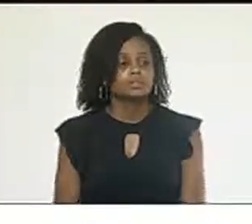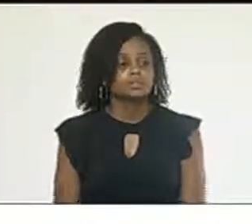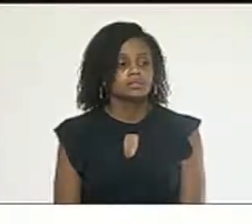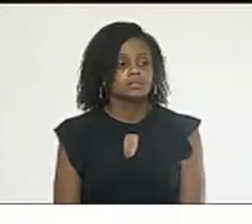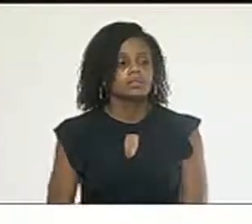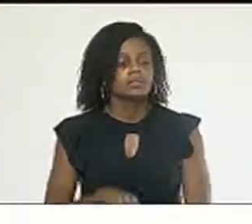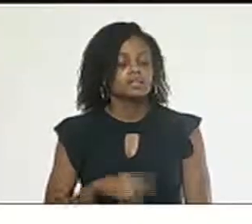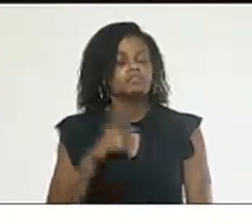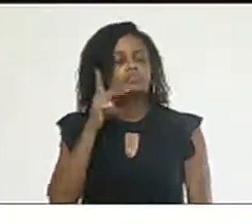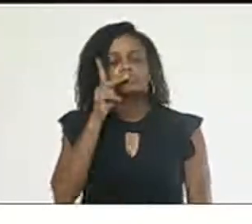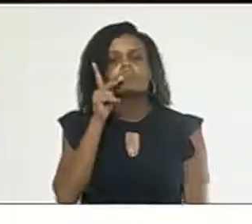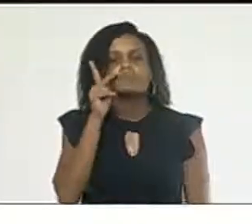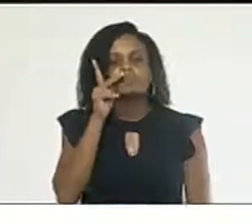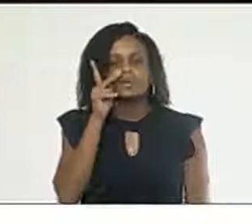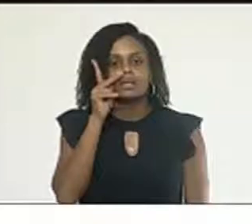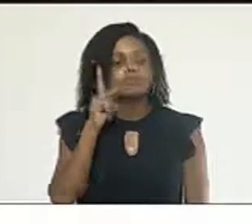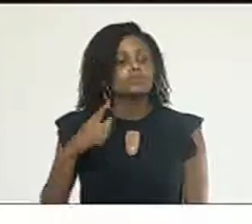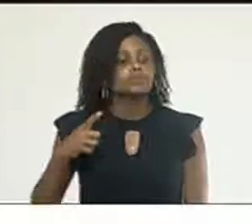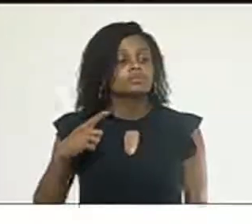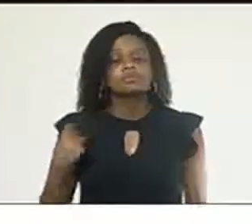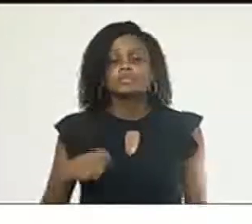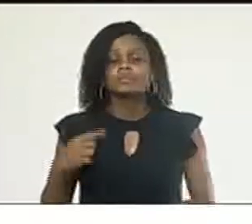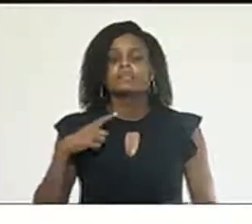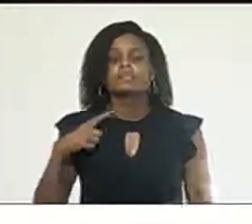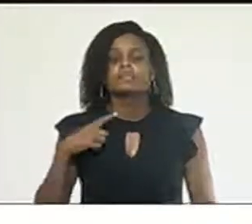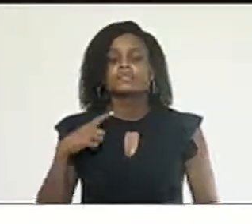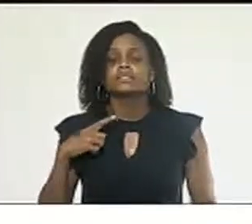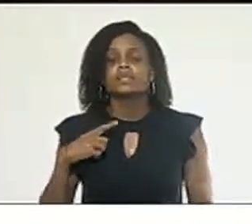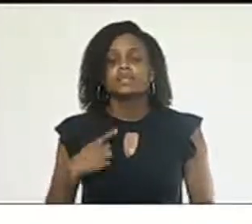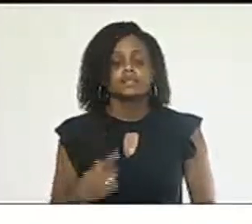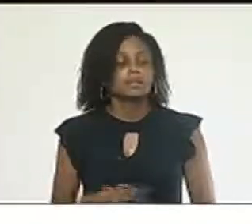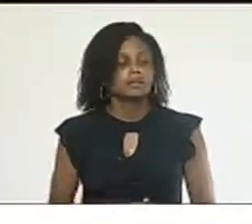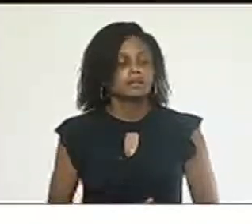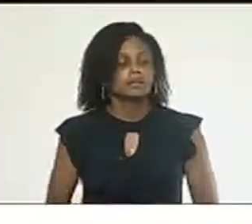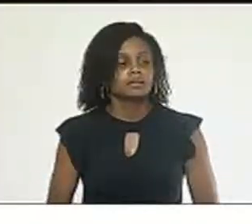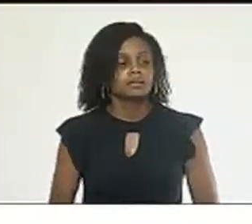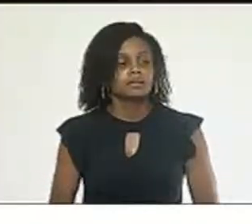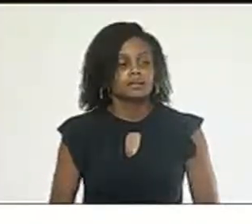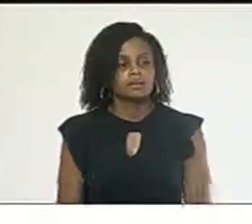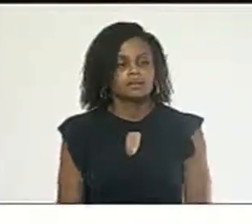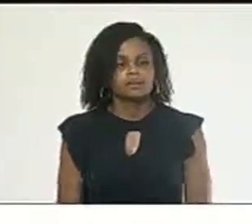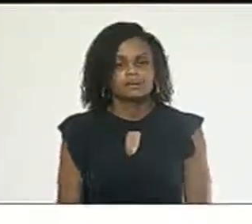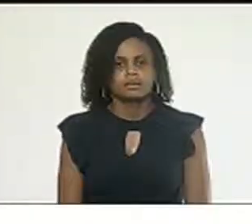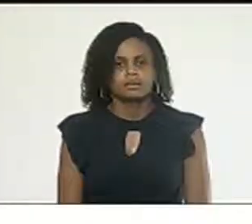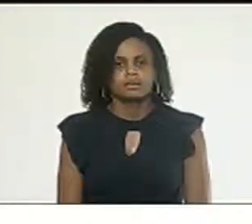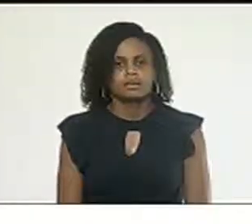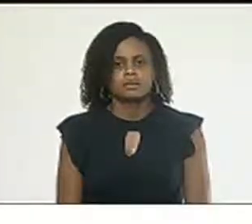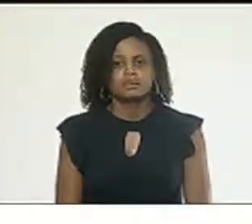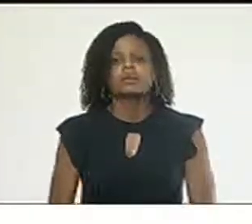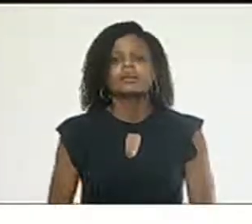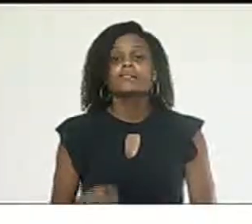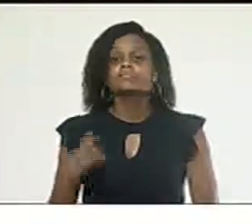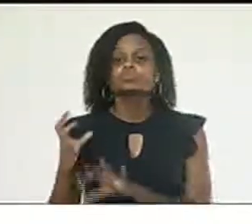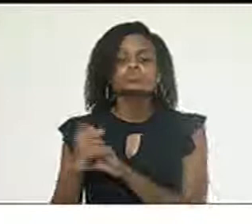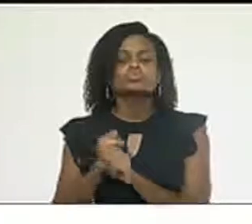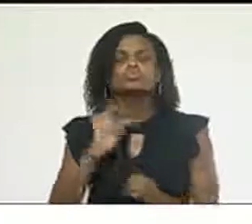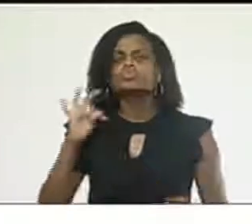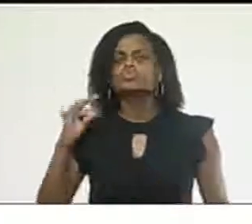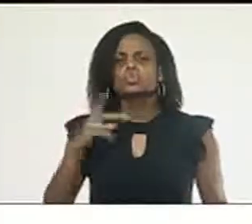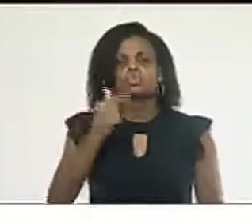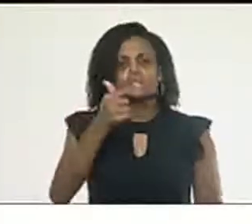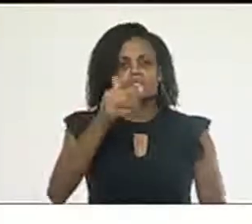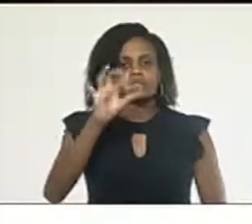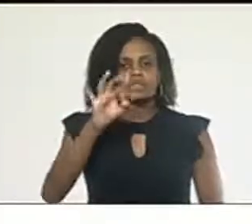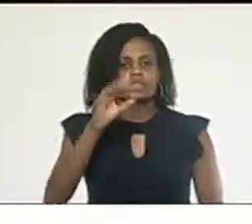este plenário devia ter a presença garantida dos só 70 deputados e